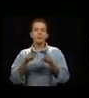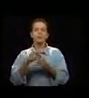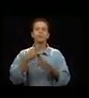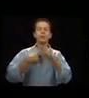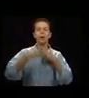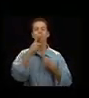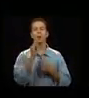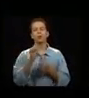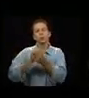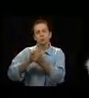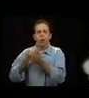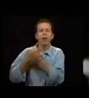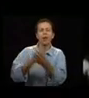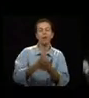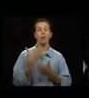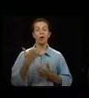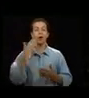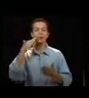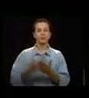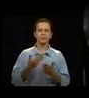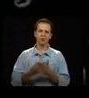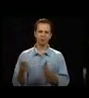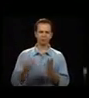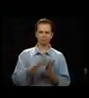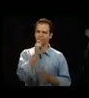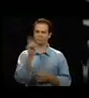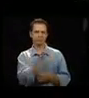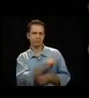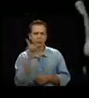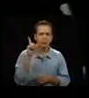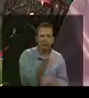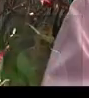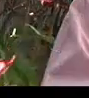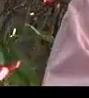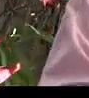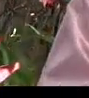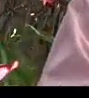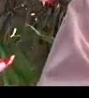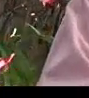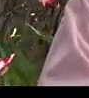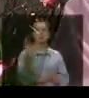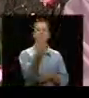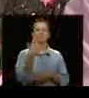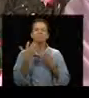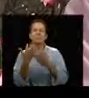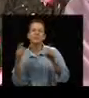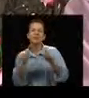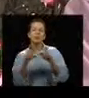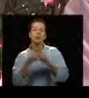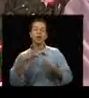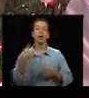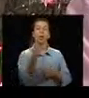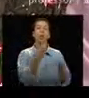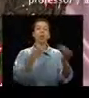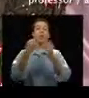mãe dizendo assim para meu pai que queria estudar. Ele disse, isso não chega pra gente não. Cabia a nós fazer